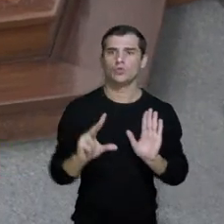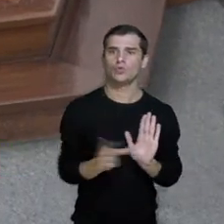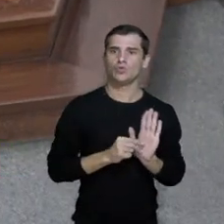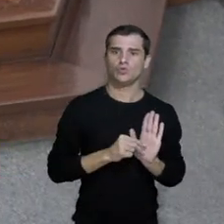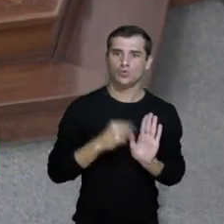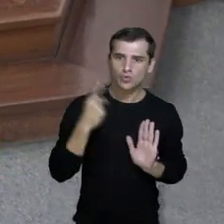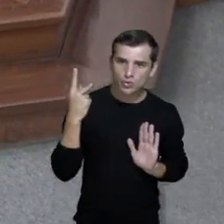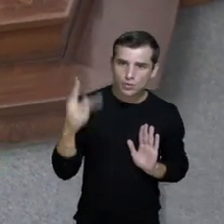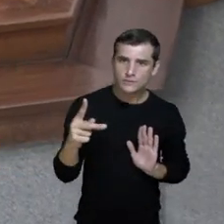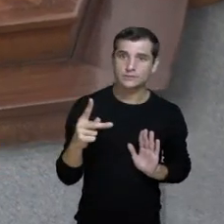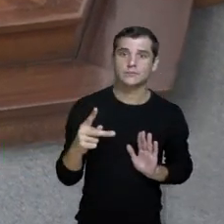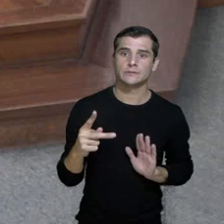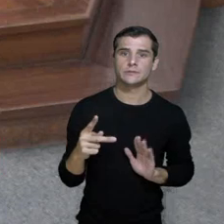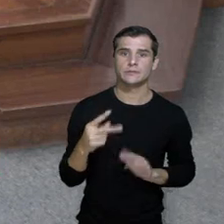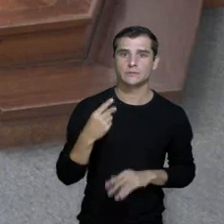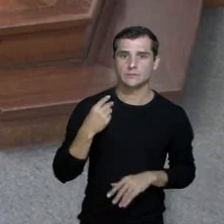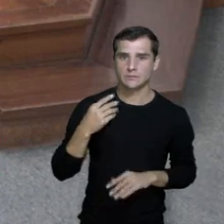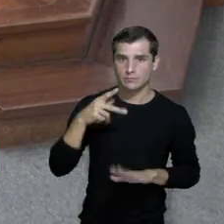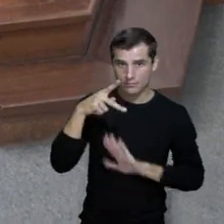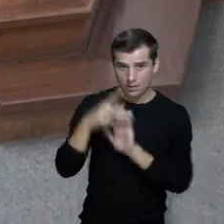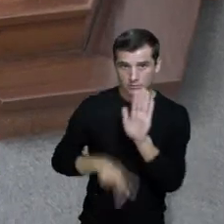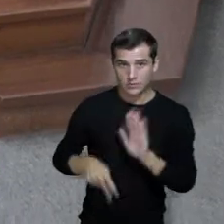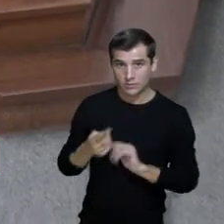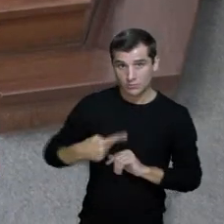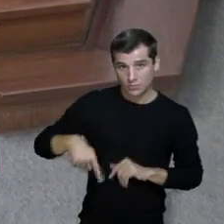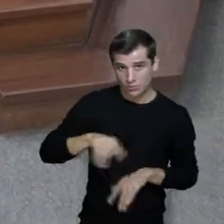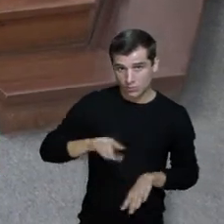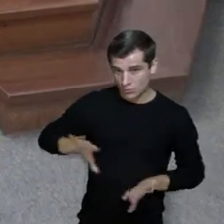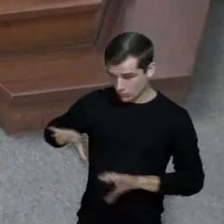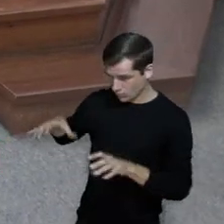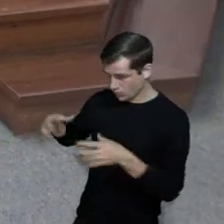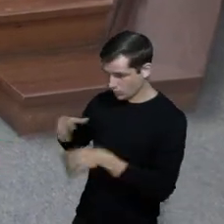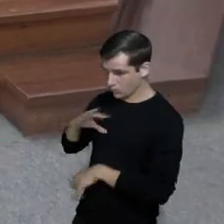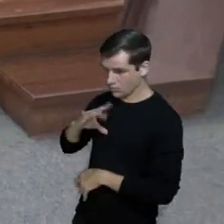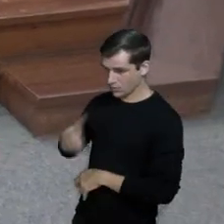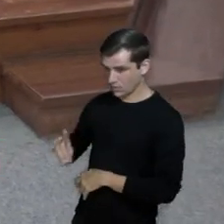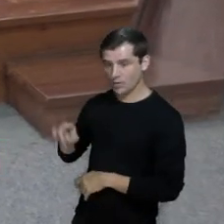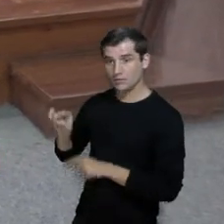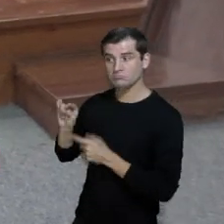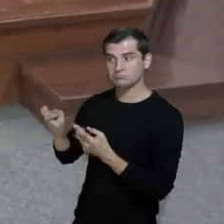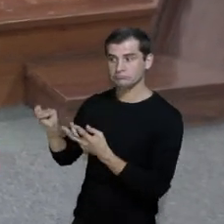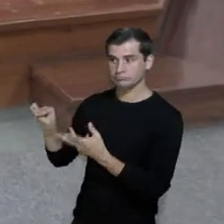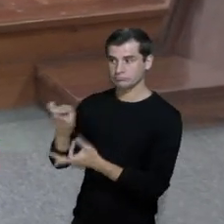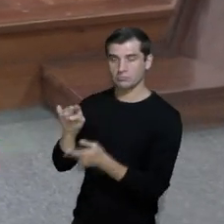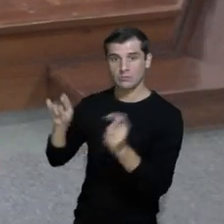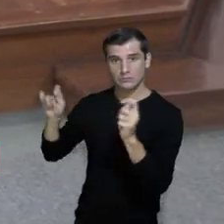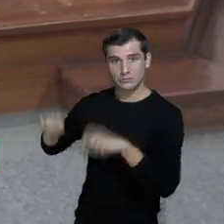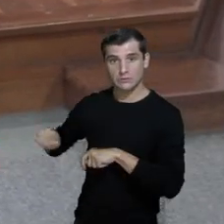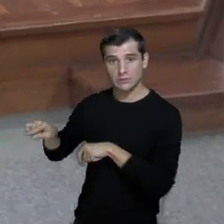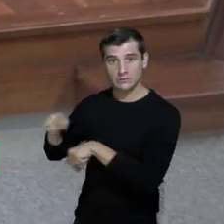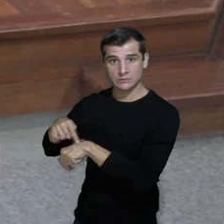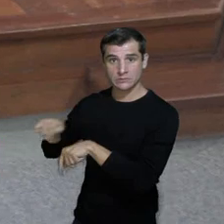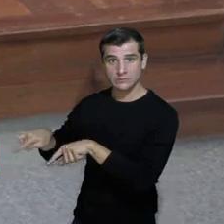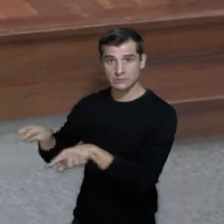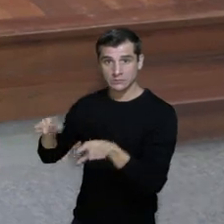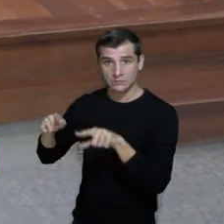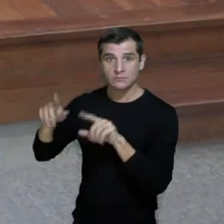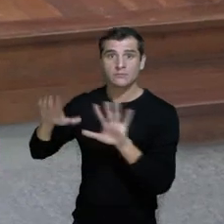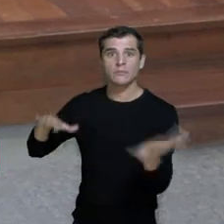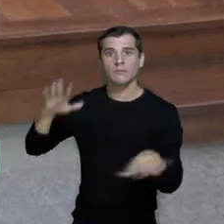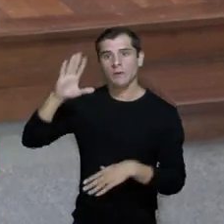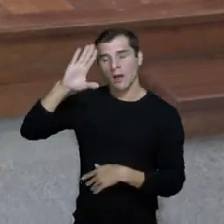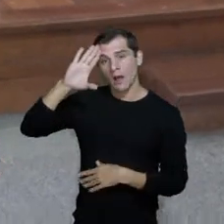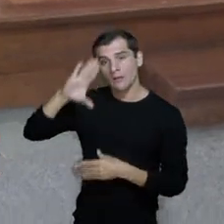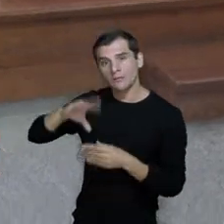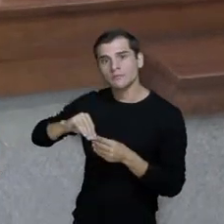gente atua aqui voluntariamente numa coordenação executiva cada um fazendo de acordo também com as suas disponibilidades mas compreendendo que é lá